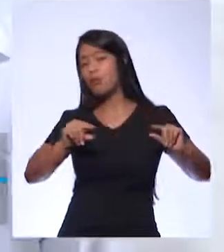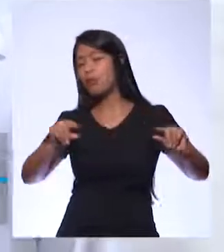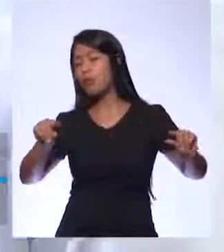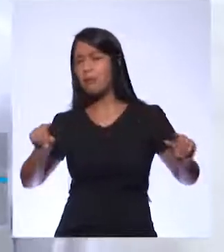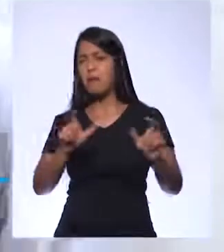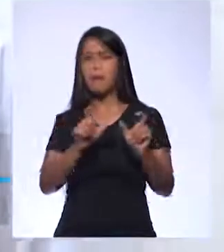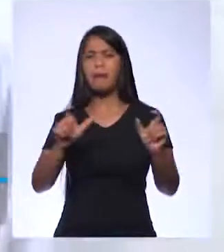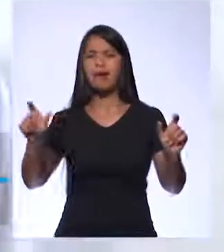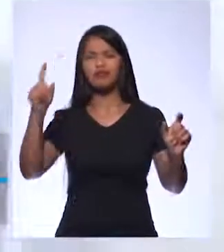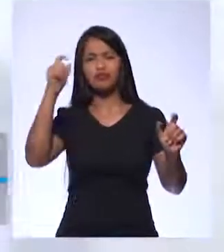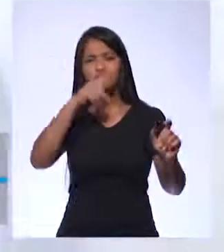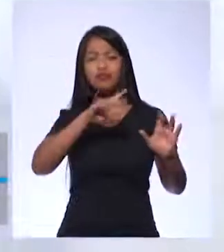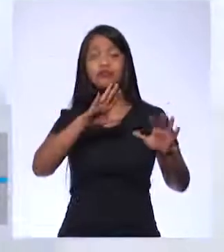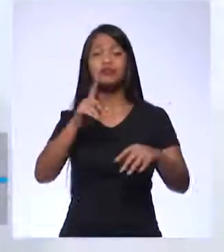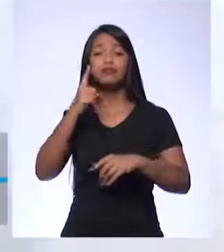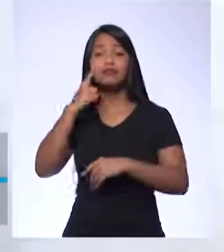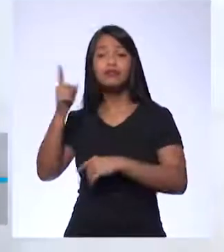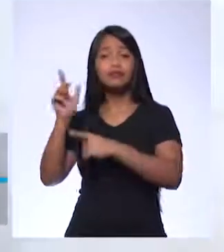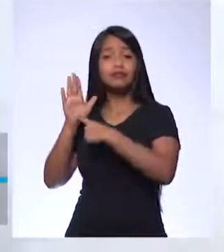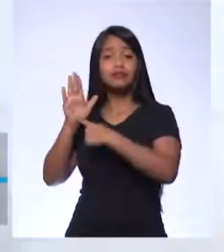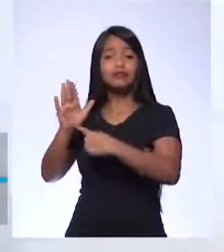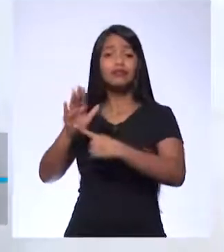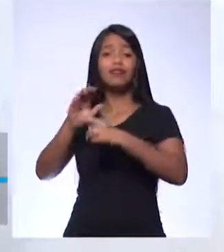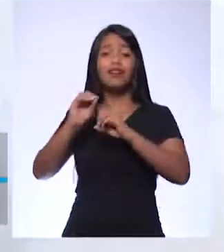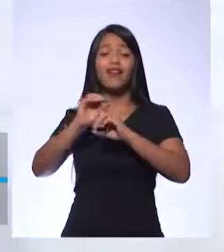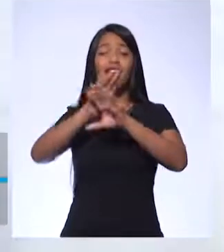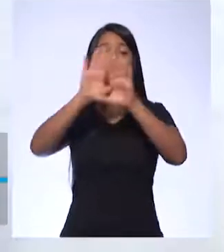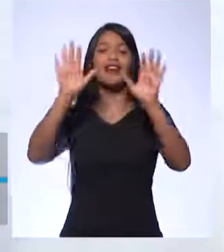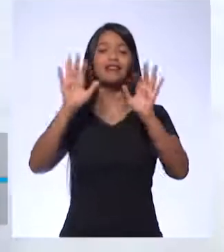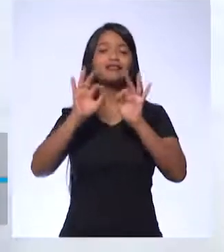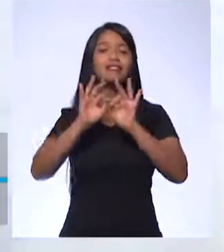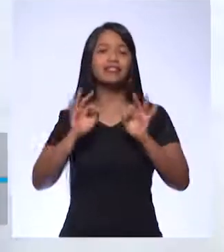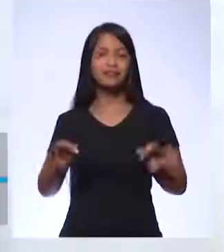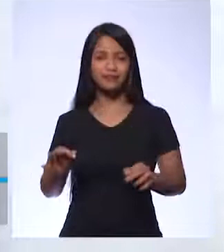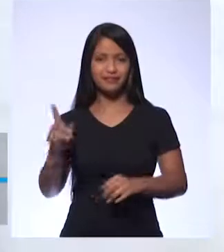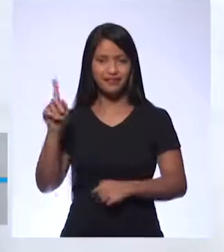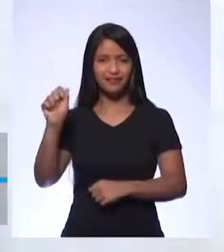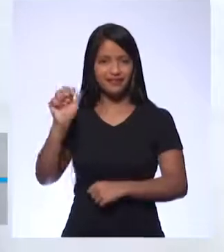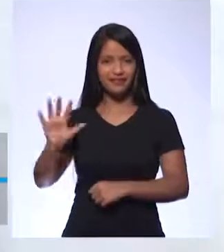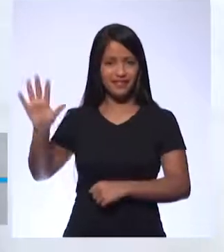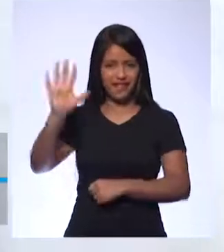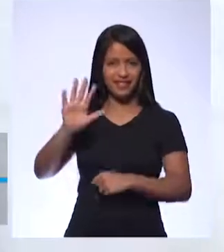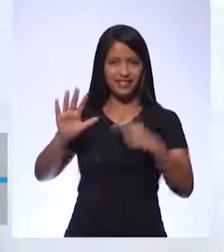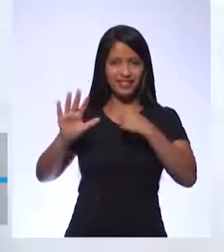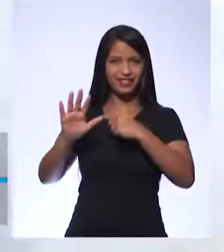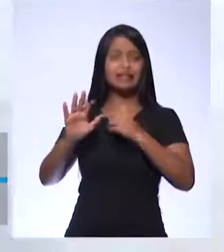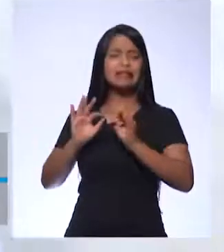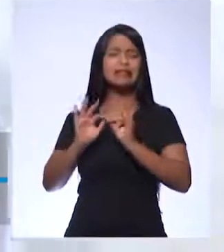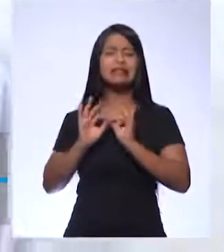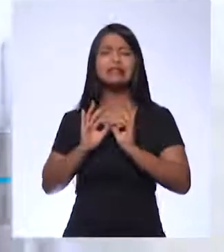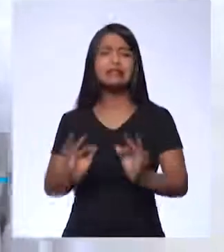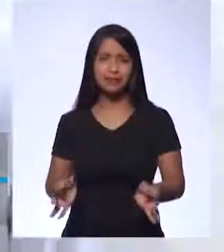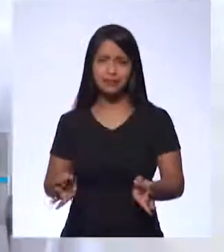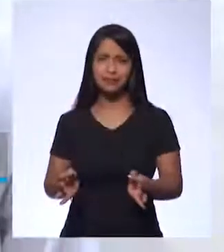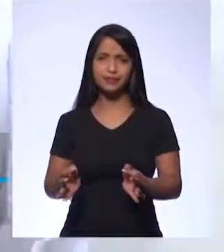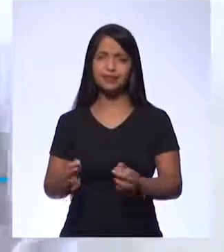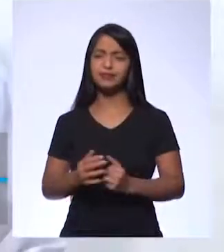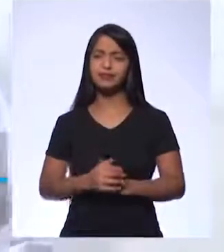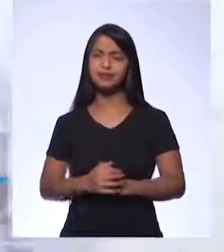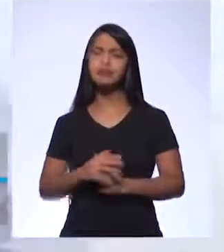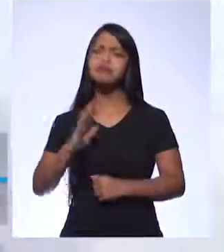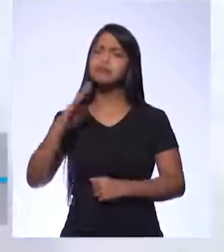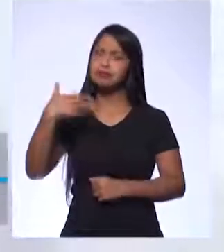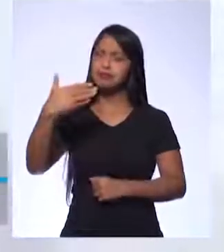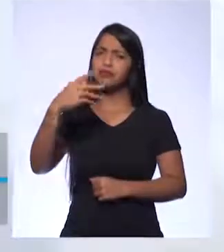complexa assim? Por isso que às vezes é importante, né, a figurinha. Gente, eu faço a figurinha de uma forma bem simples, né? Depois o